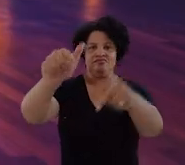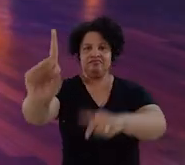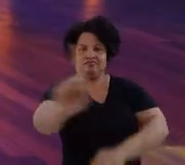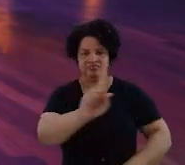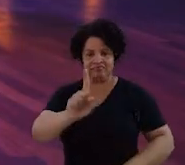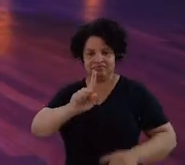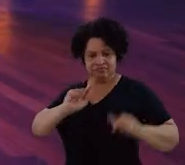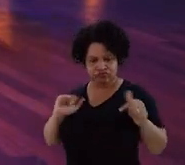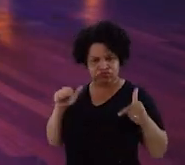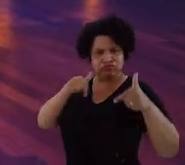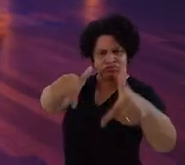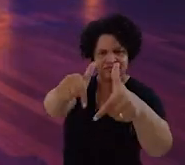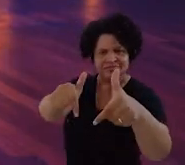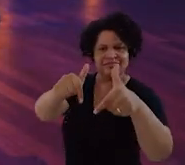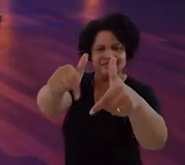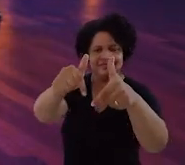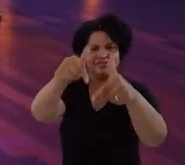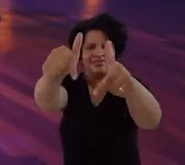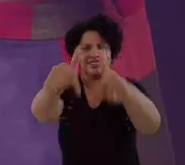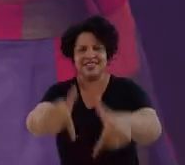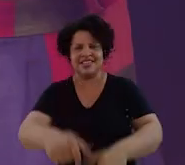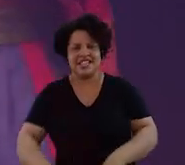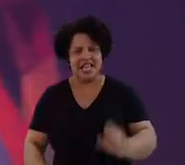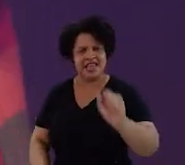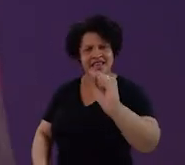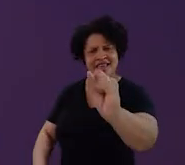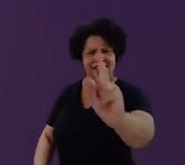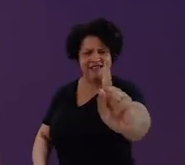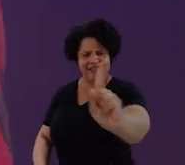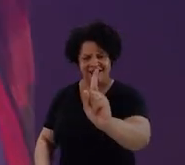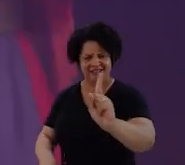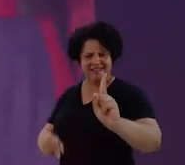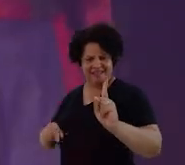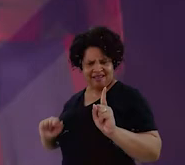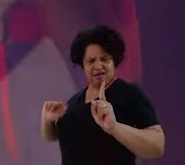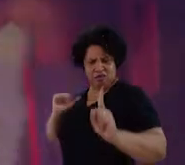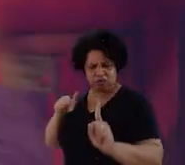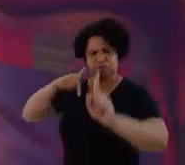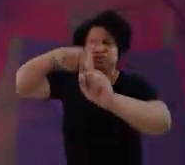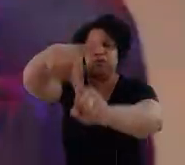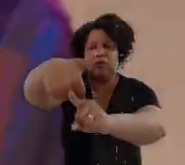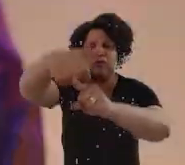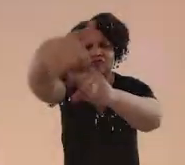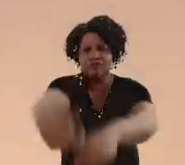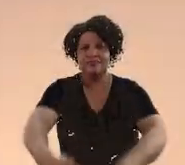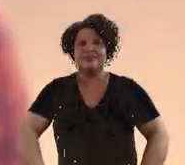cê, vai chupar. Se vier de contra cê, vai chupar. TD, ela é a tropa, é a tropa.